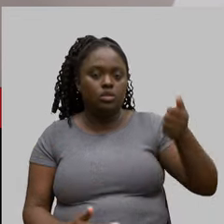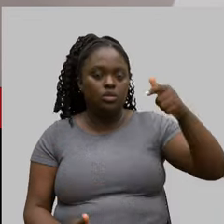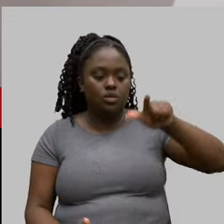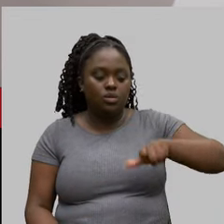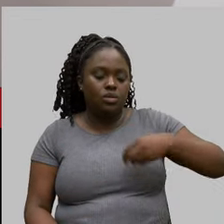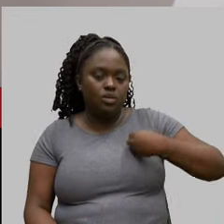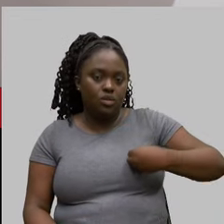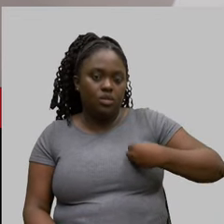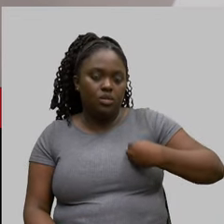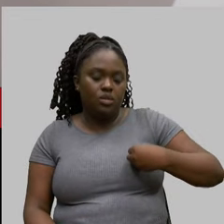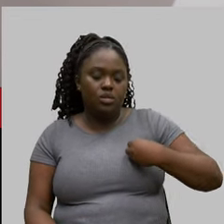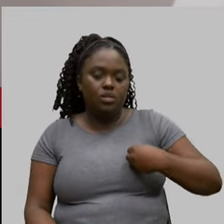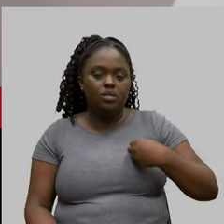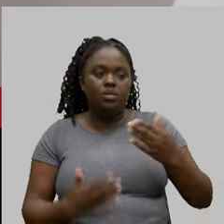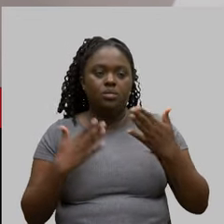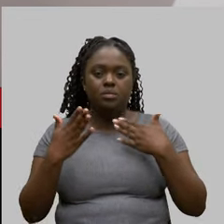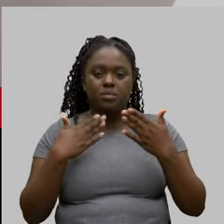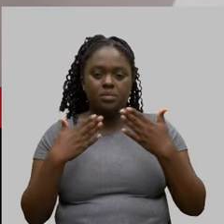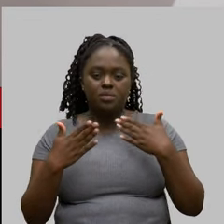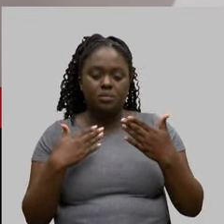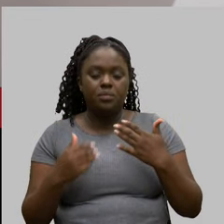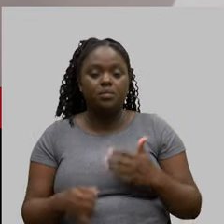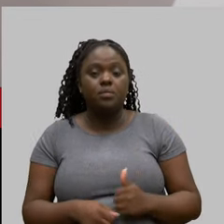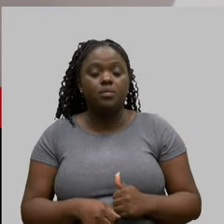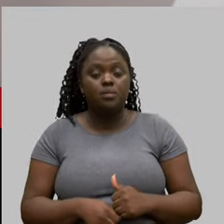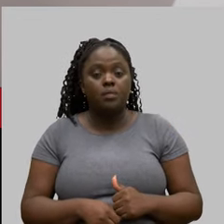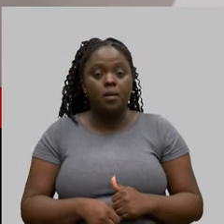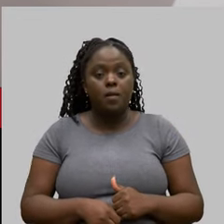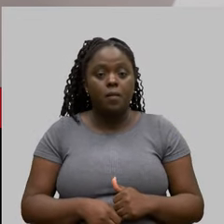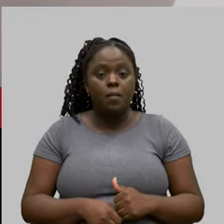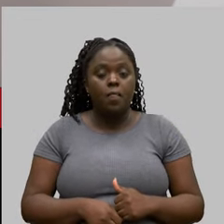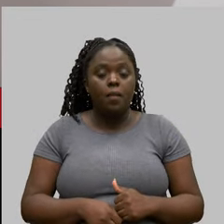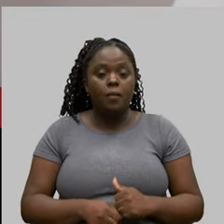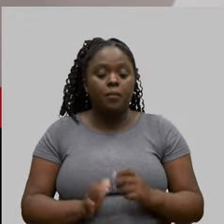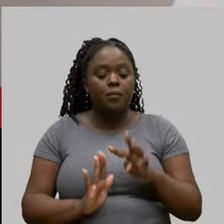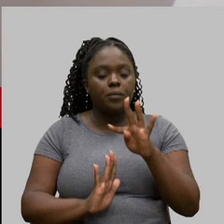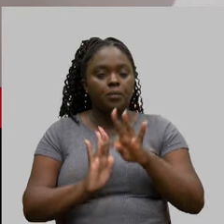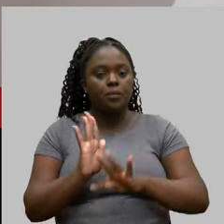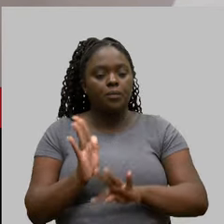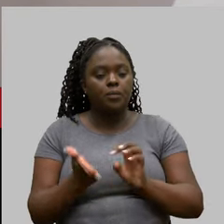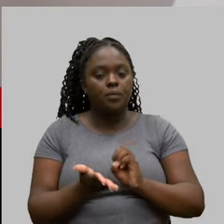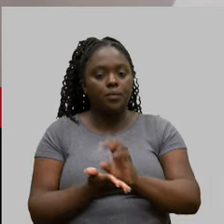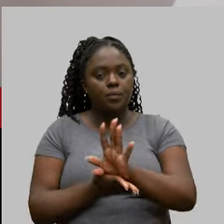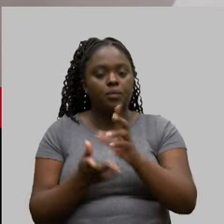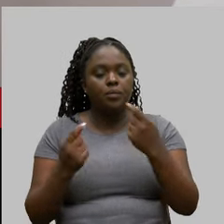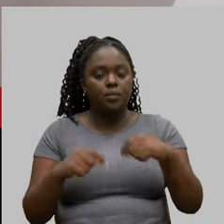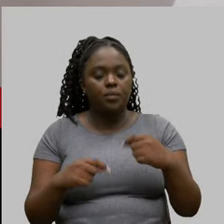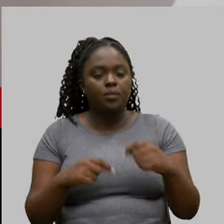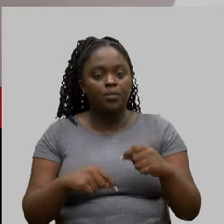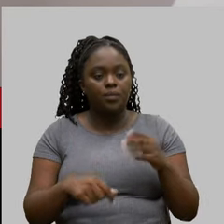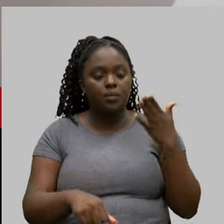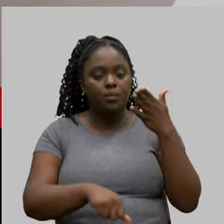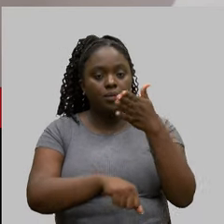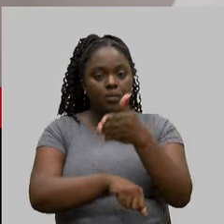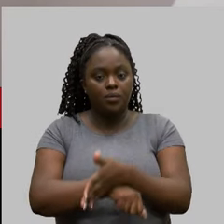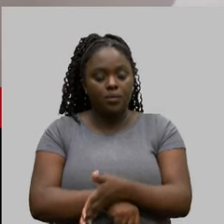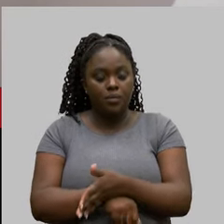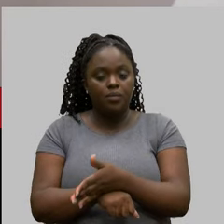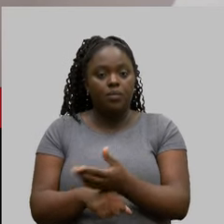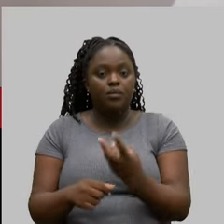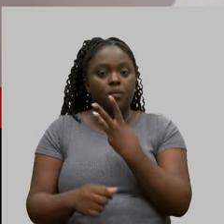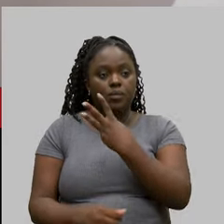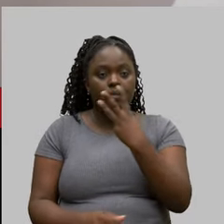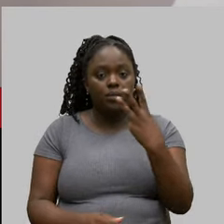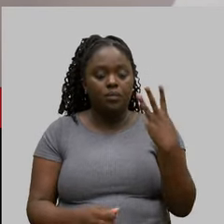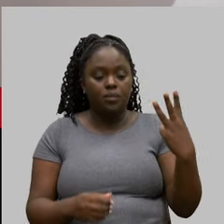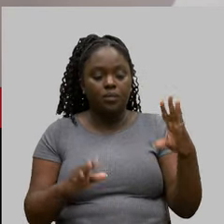um bate-papo para enviar mensagens o cidadão deverá efetuar login no portal da Assembleia o que pode ser feito